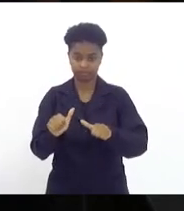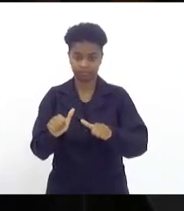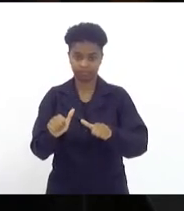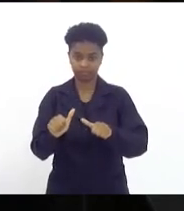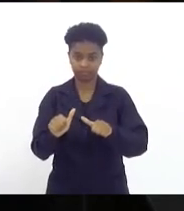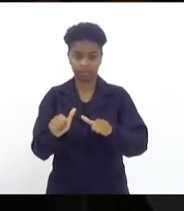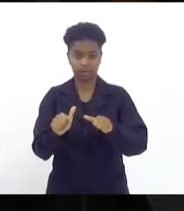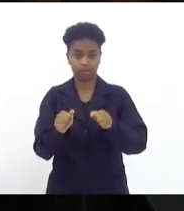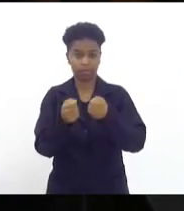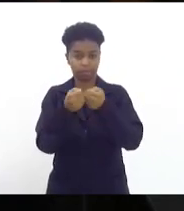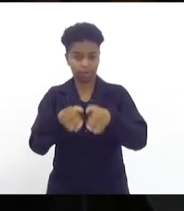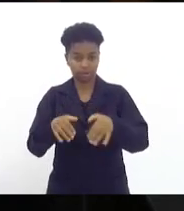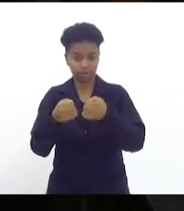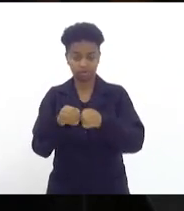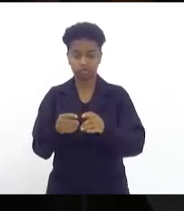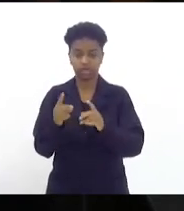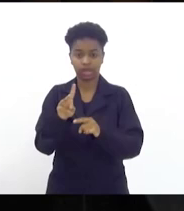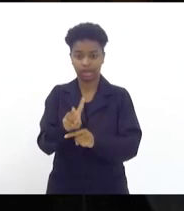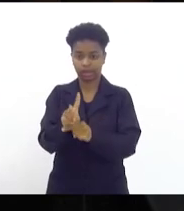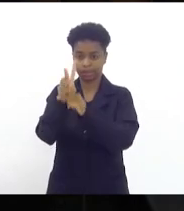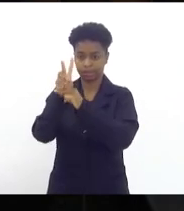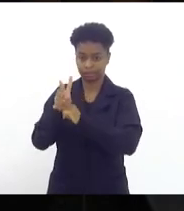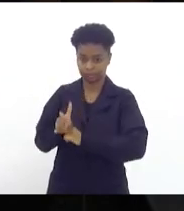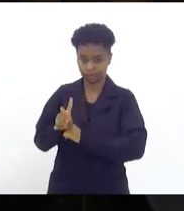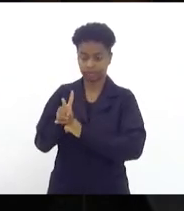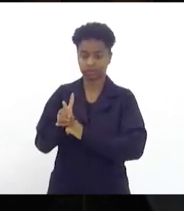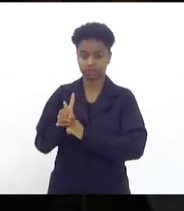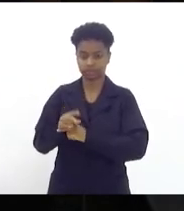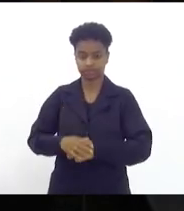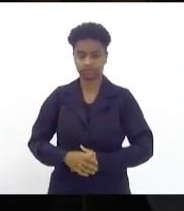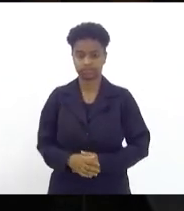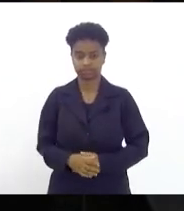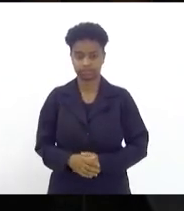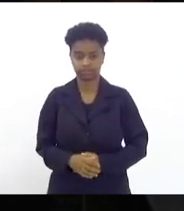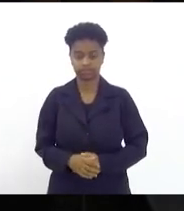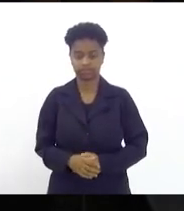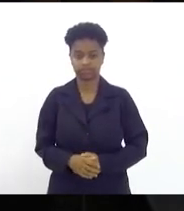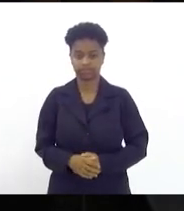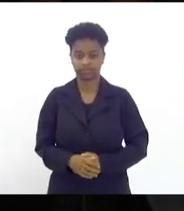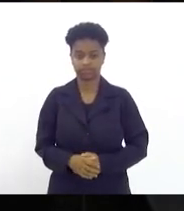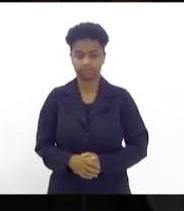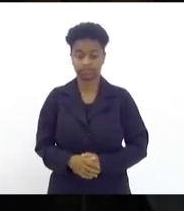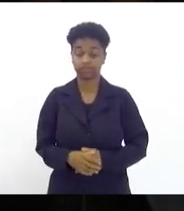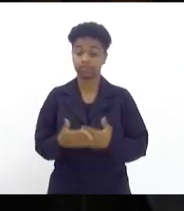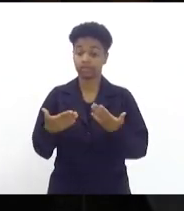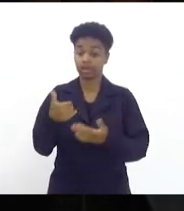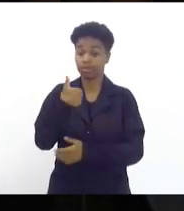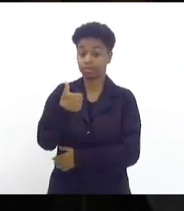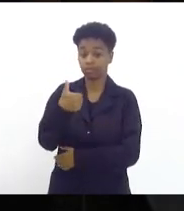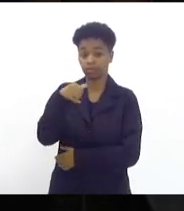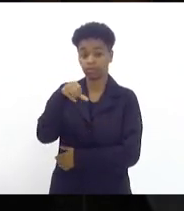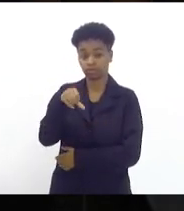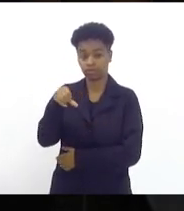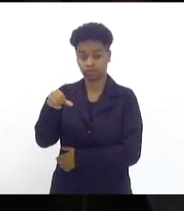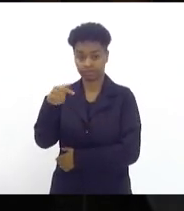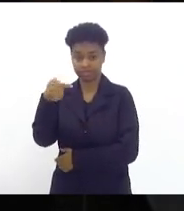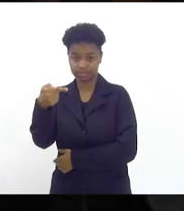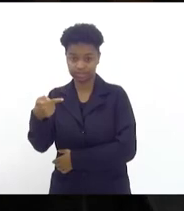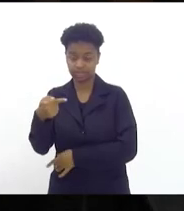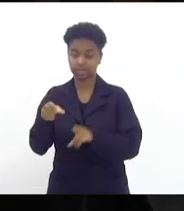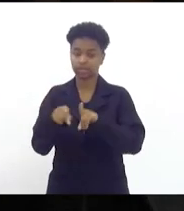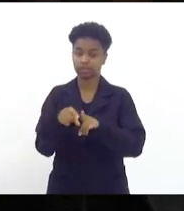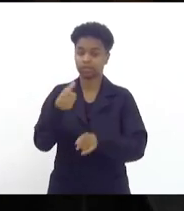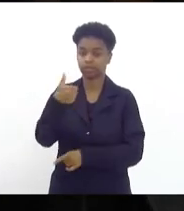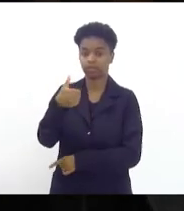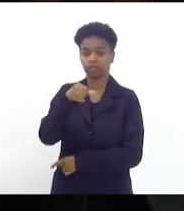dos empréstimos pretéritos tomados em 1997 98